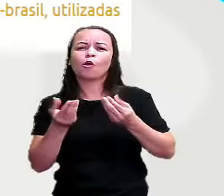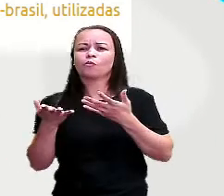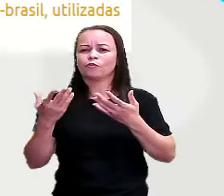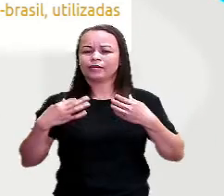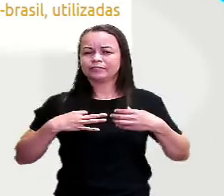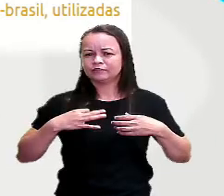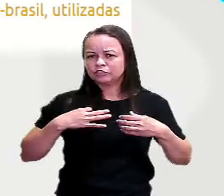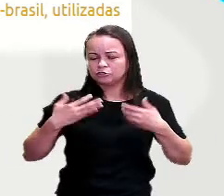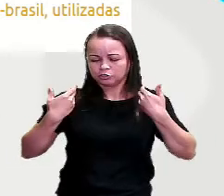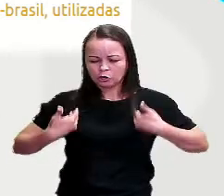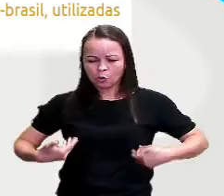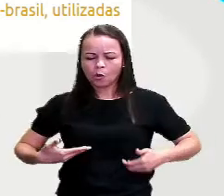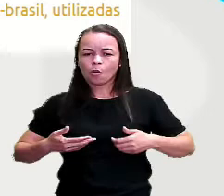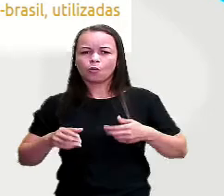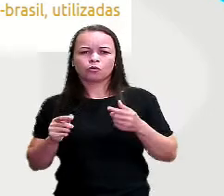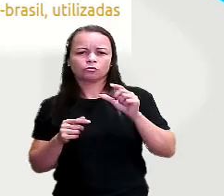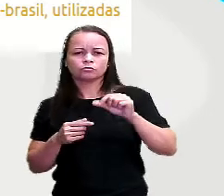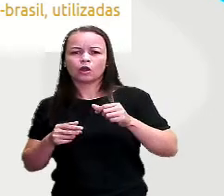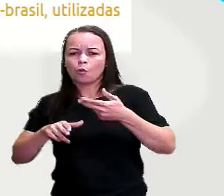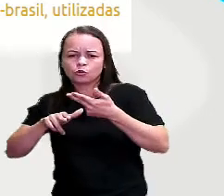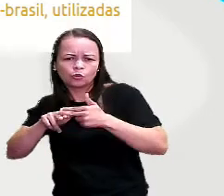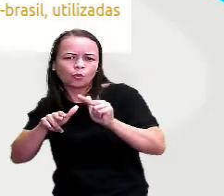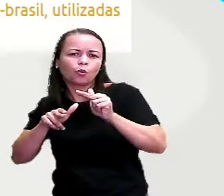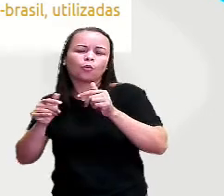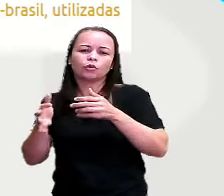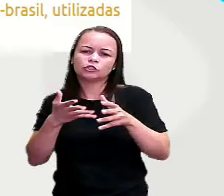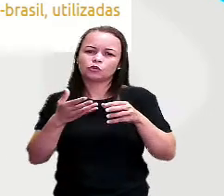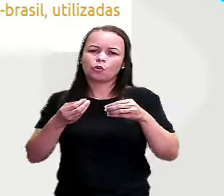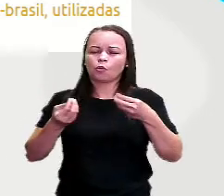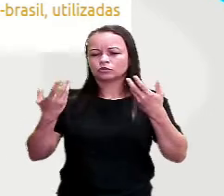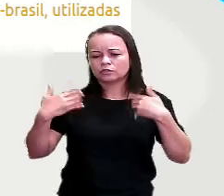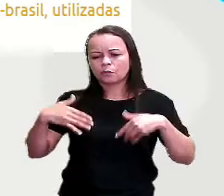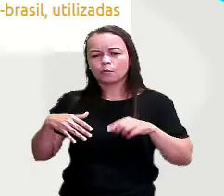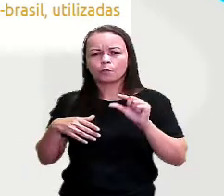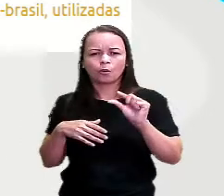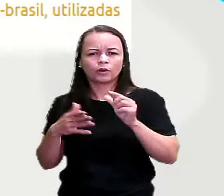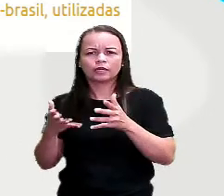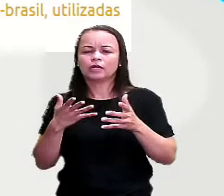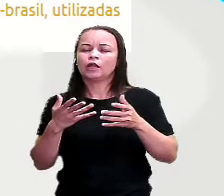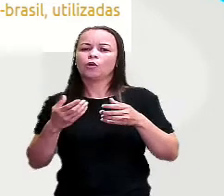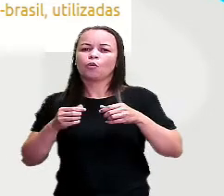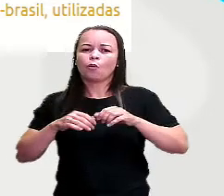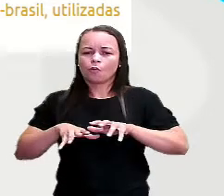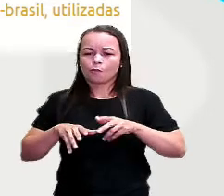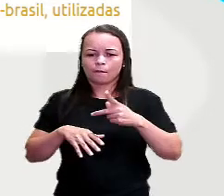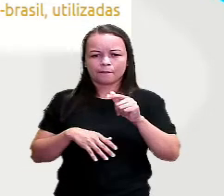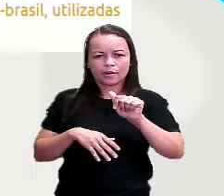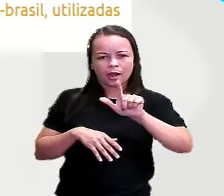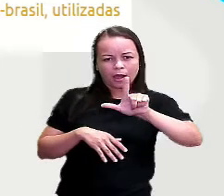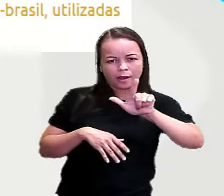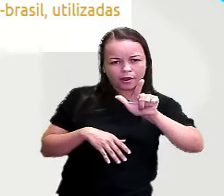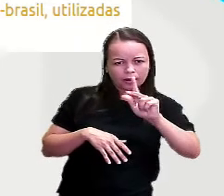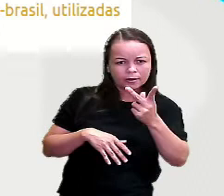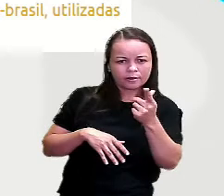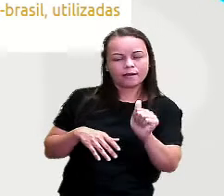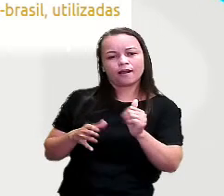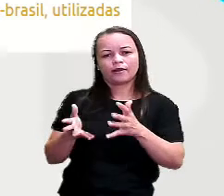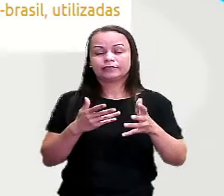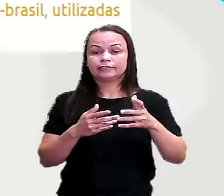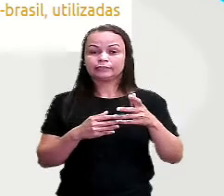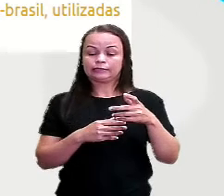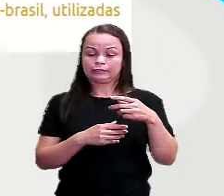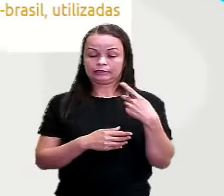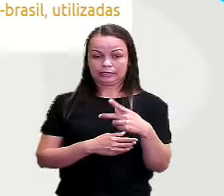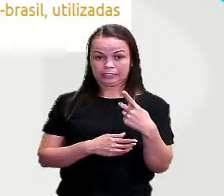Com pouca, eles se vestiam com coisas que eles tiravam da terra, né? Com palha. Então, isso para os portugueses